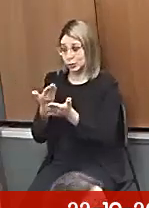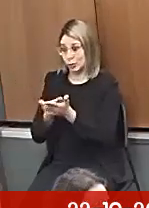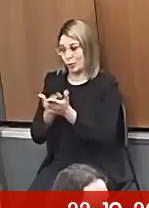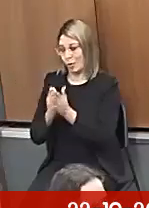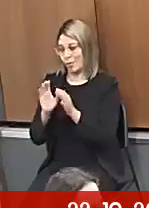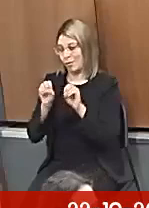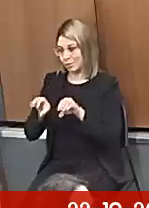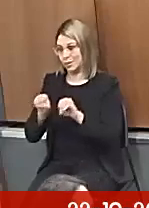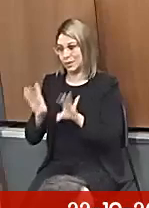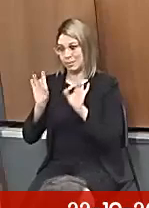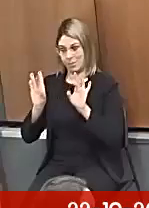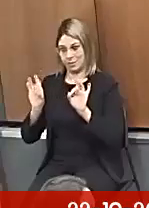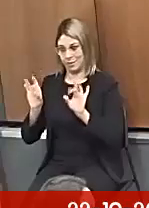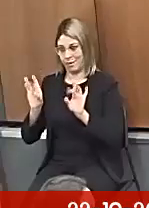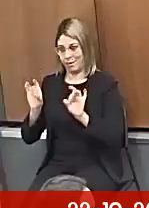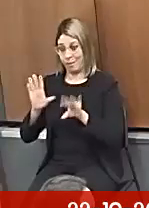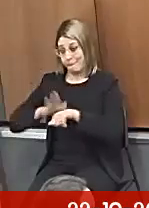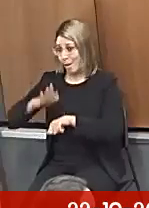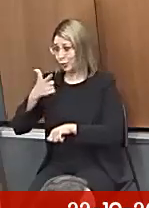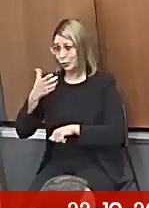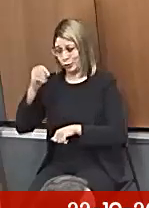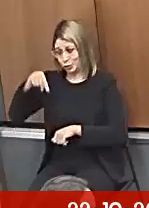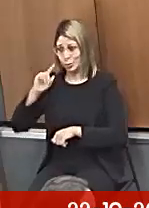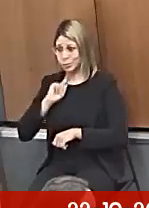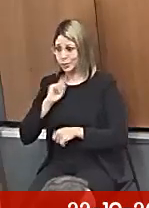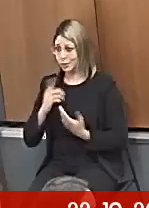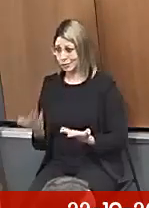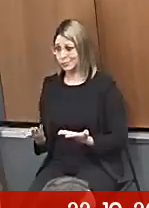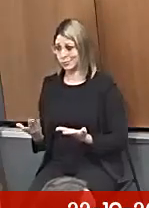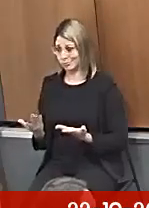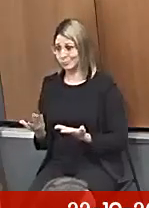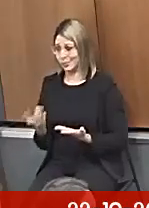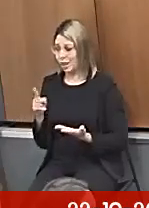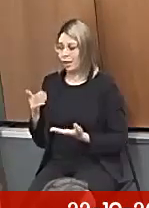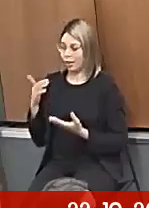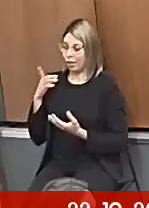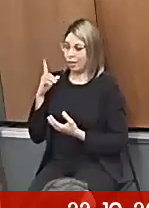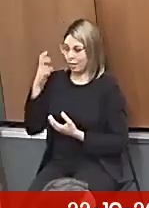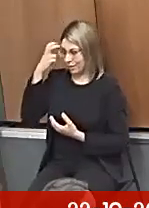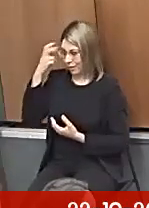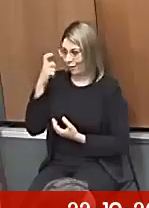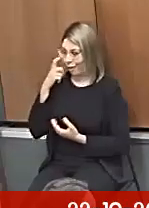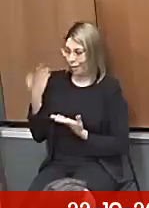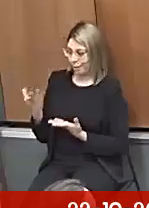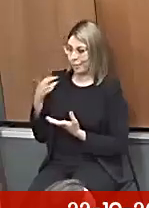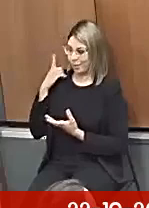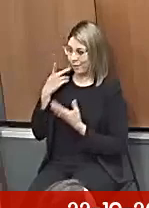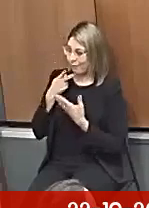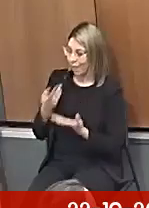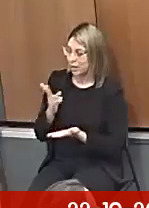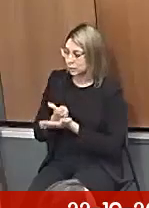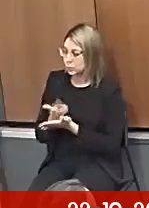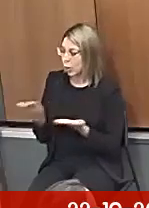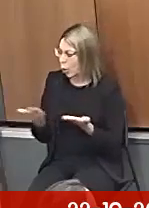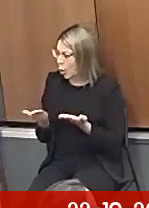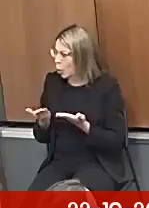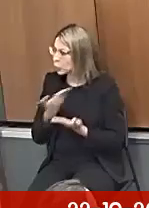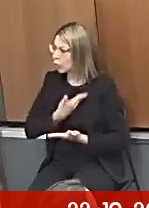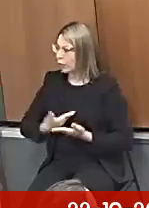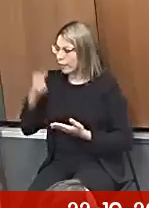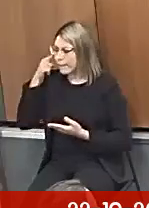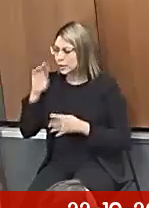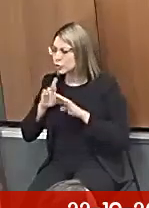educação especial, são mais de 20 em Minas Gerais. E hoje, como diz o nosso deputado Zé Guilherme, a curva inverteu. Hoje o governo tem